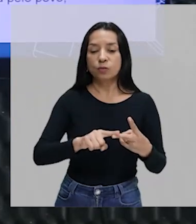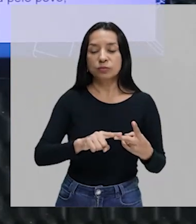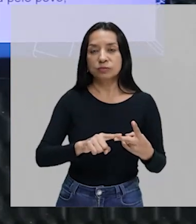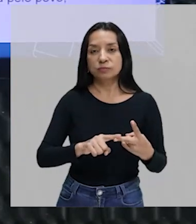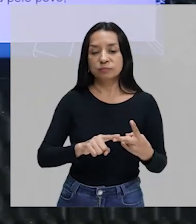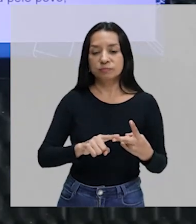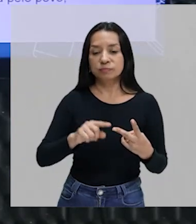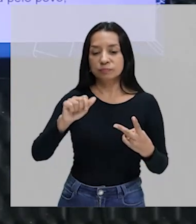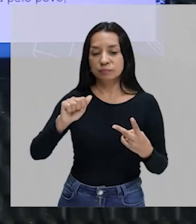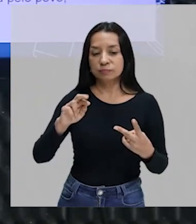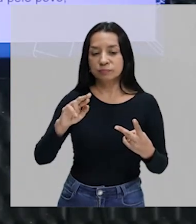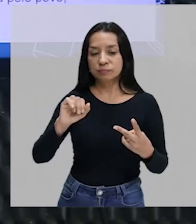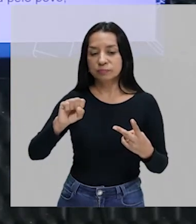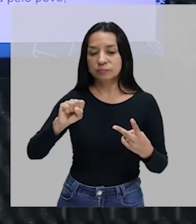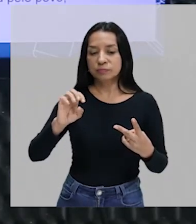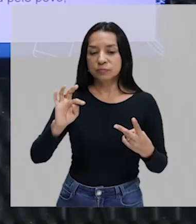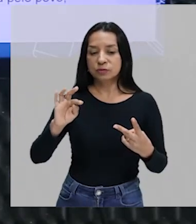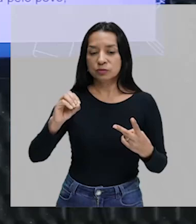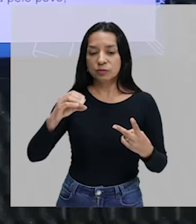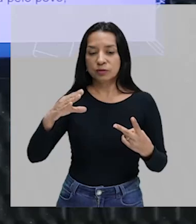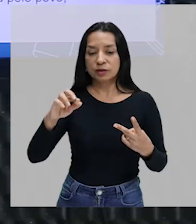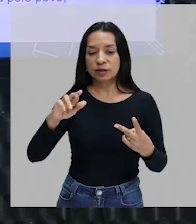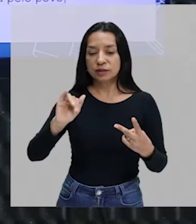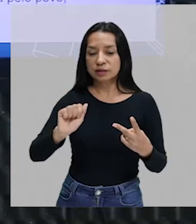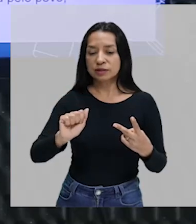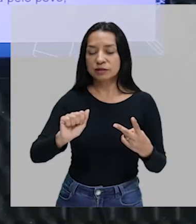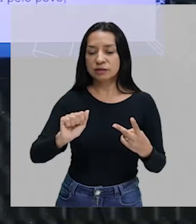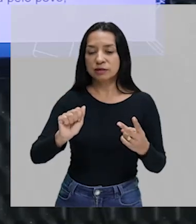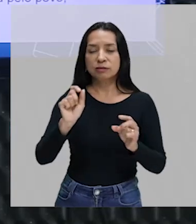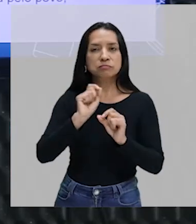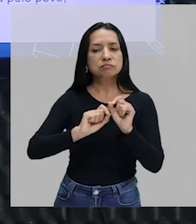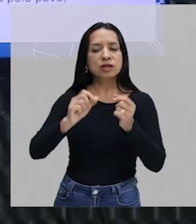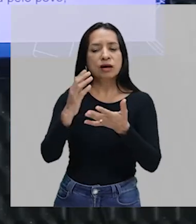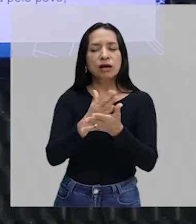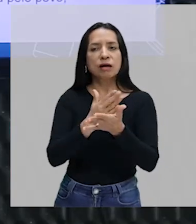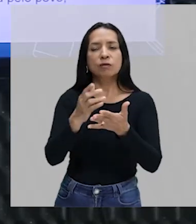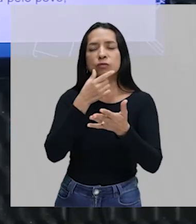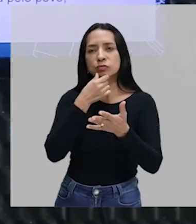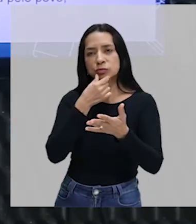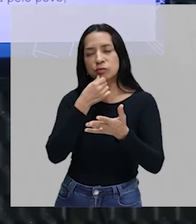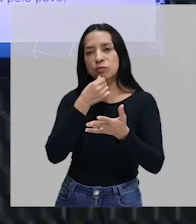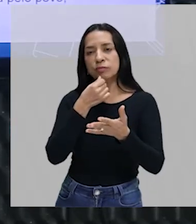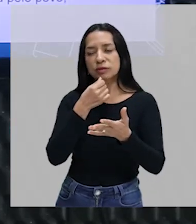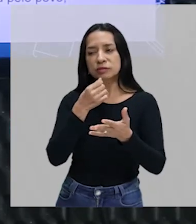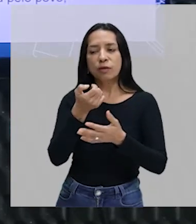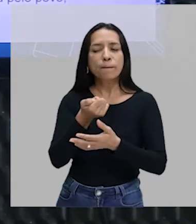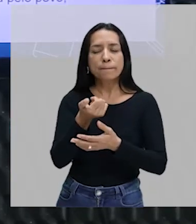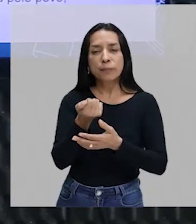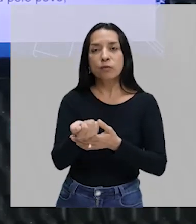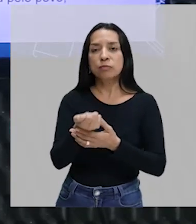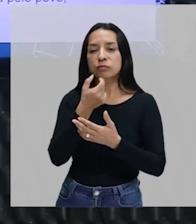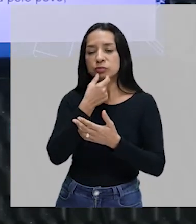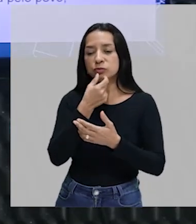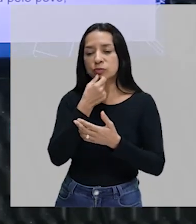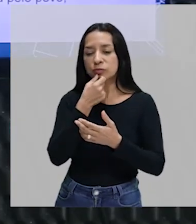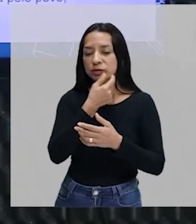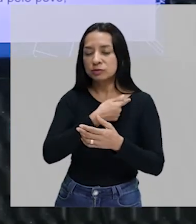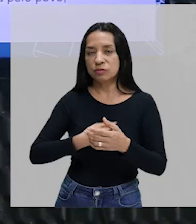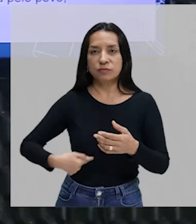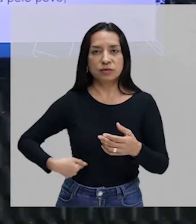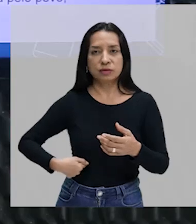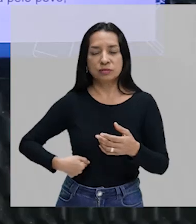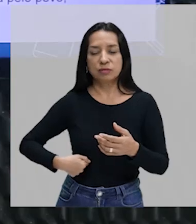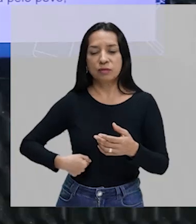justa de governo, seria a aristocracia, que é quando alguns homens governam, poucos governam. E esses poucos geralmente